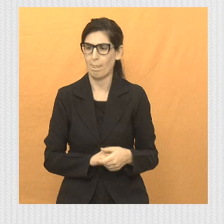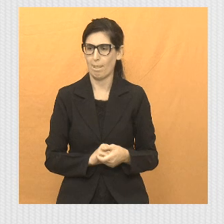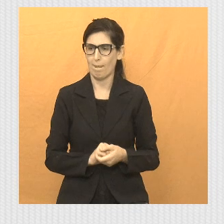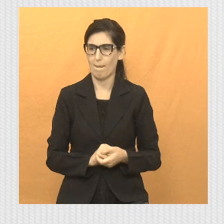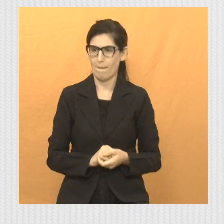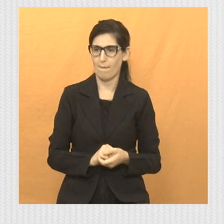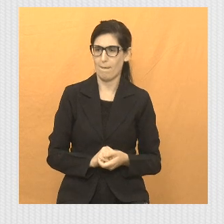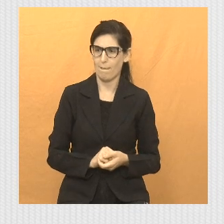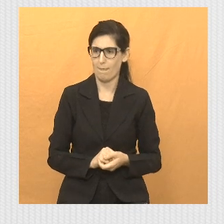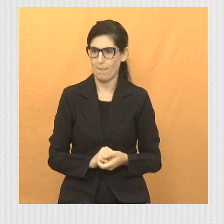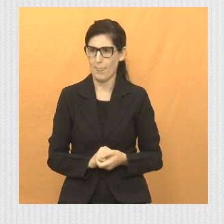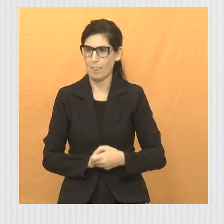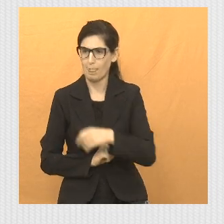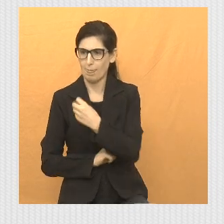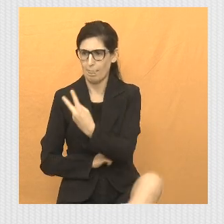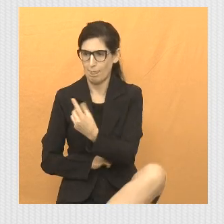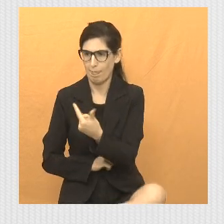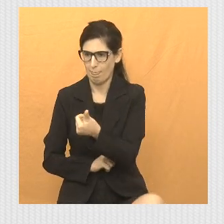210.707.600